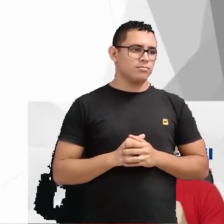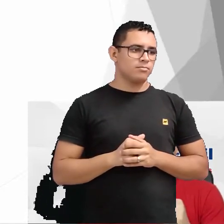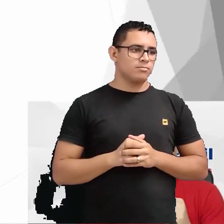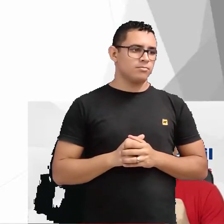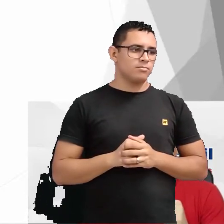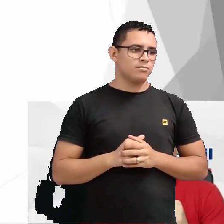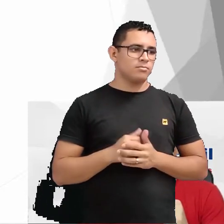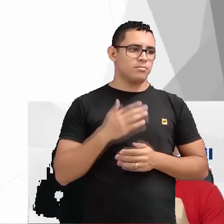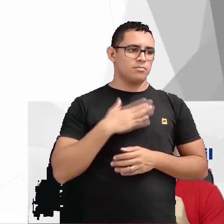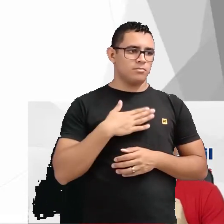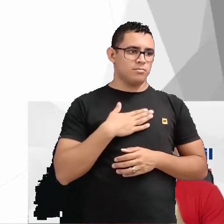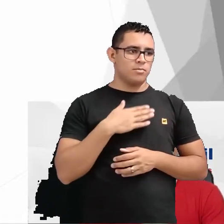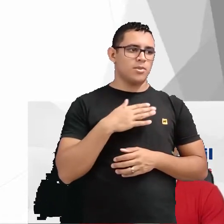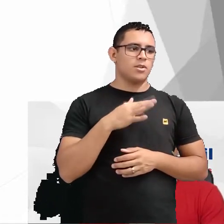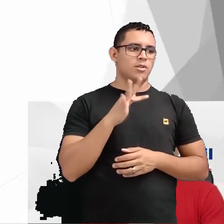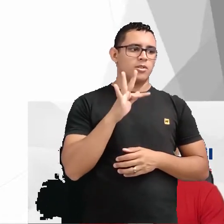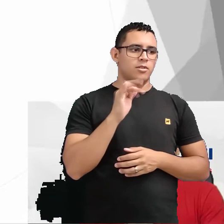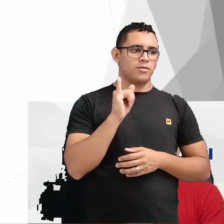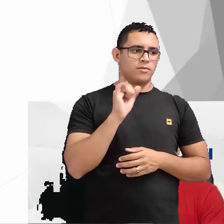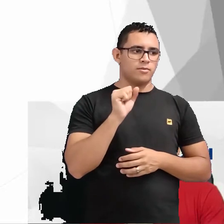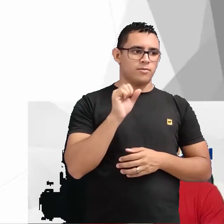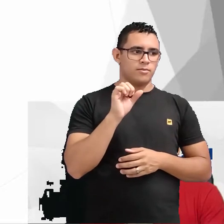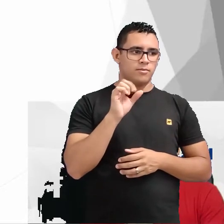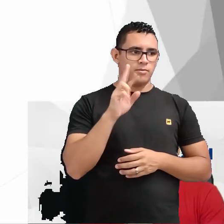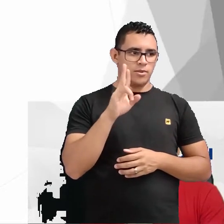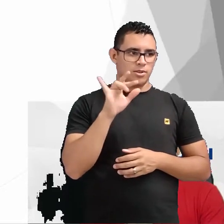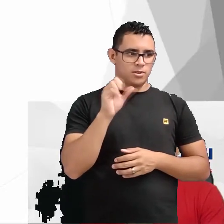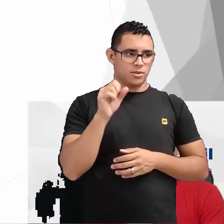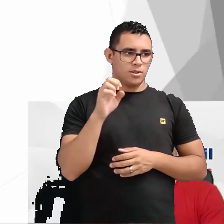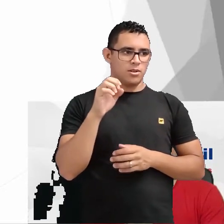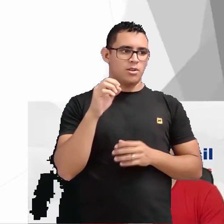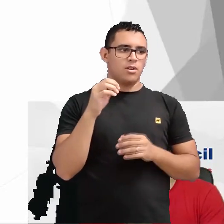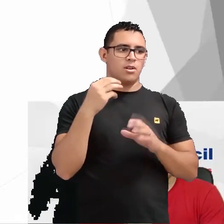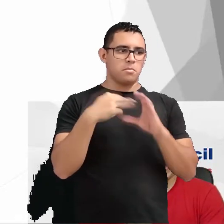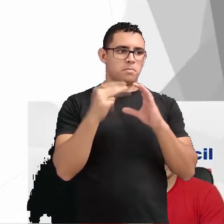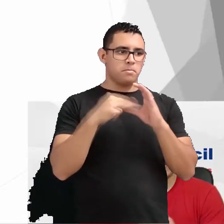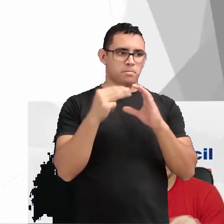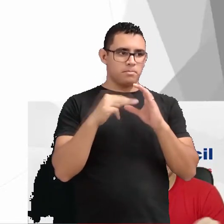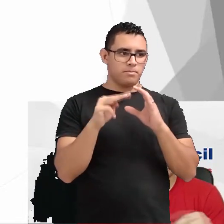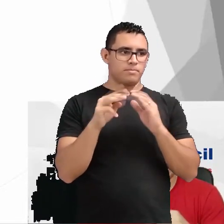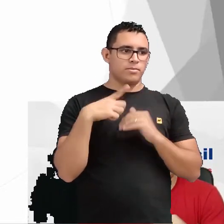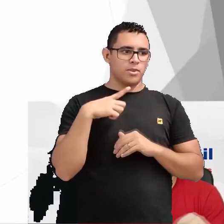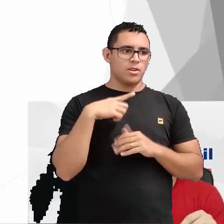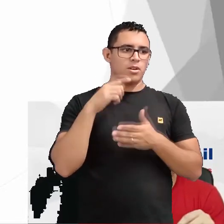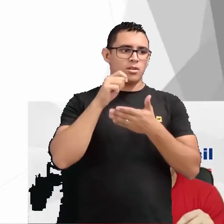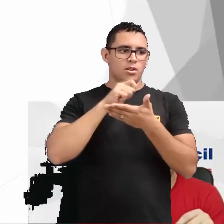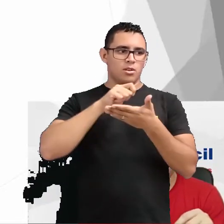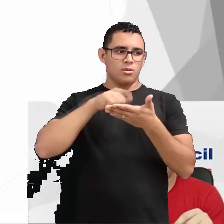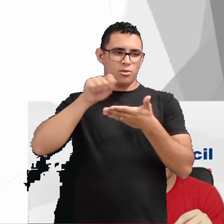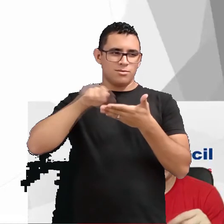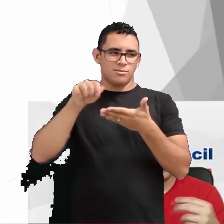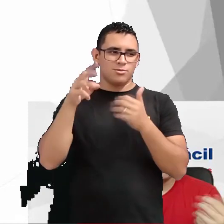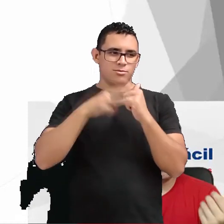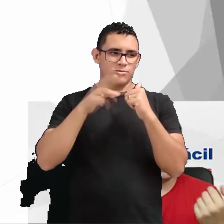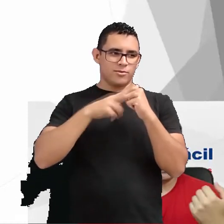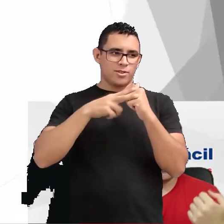more. My first email 10 years ago. E o verbo agora é o verbo write, né? Escrever, write. Então é o